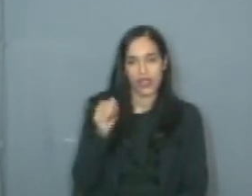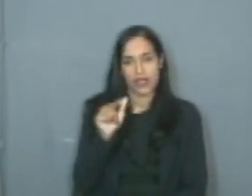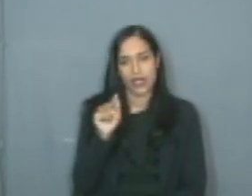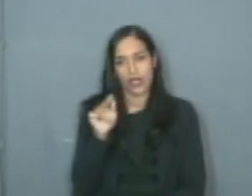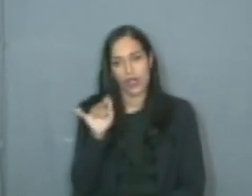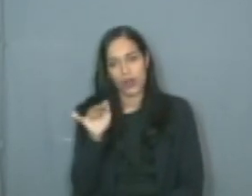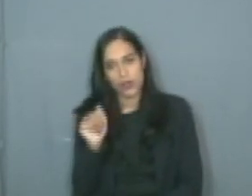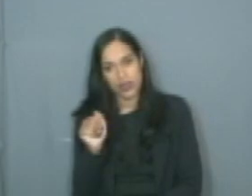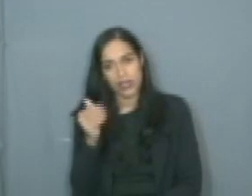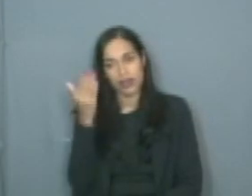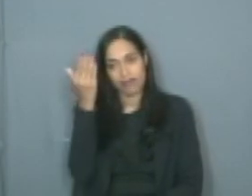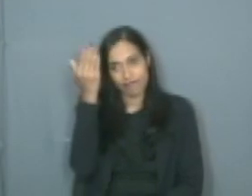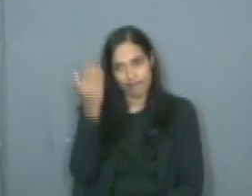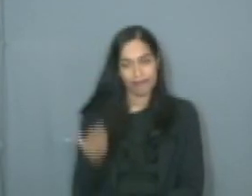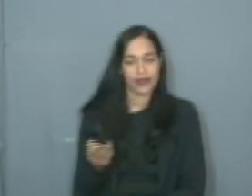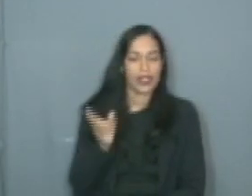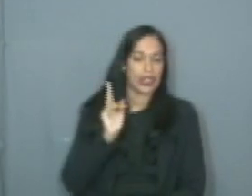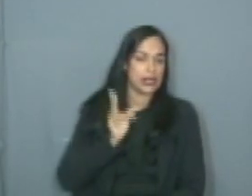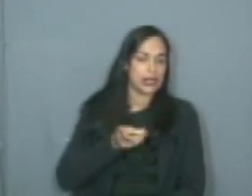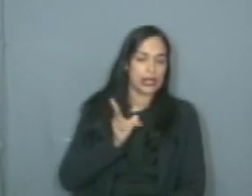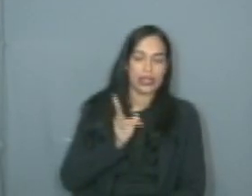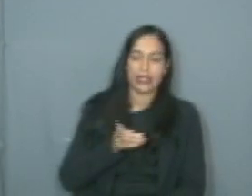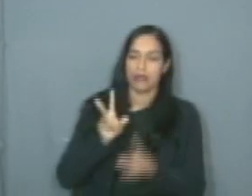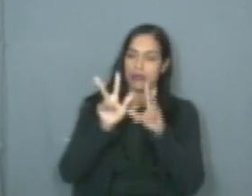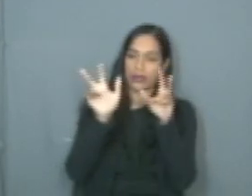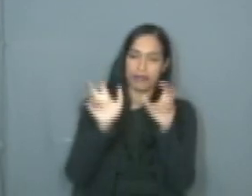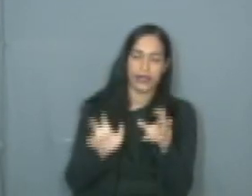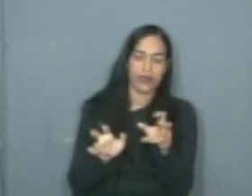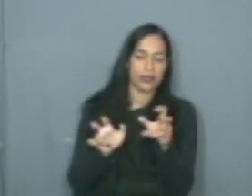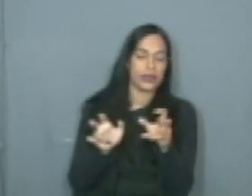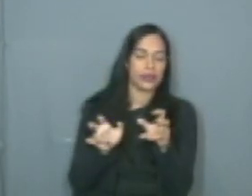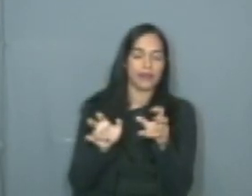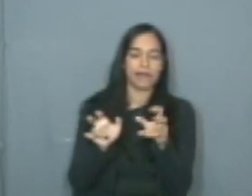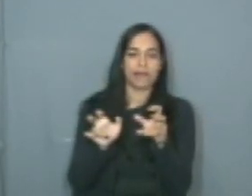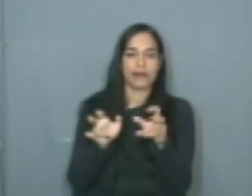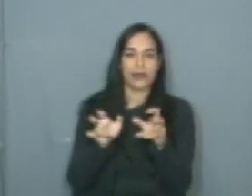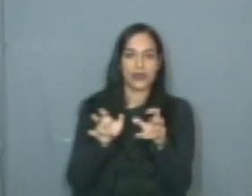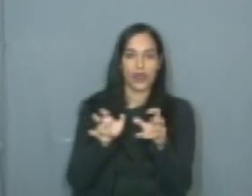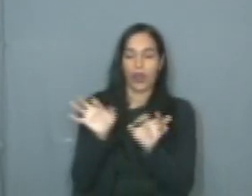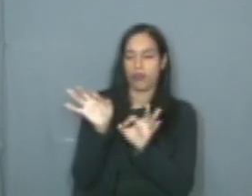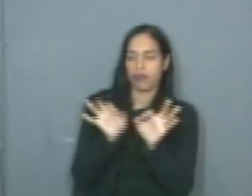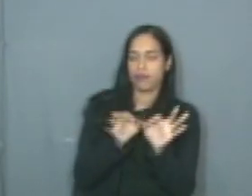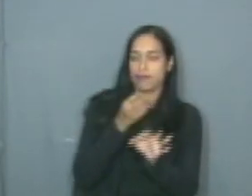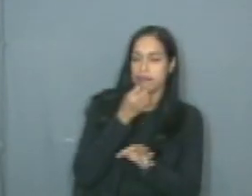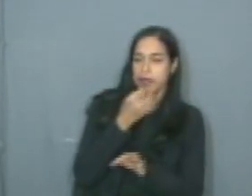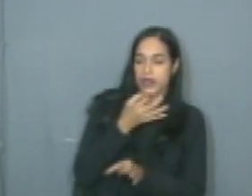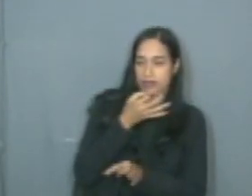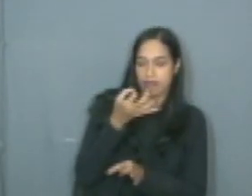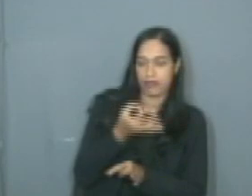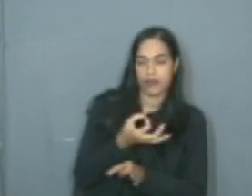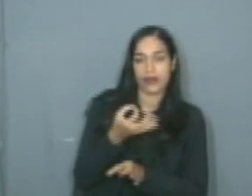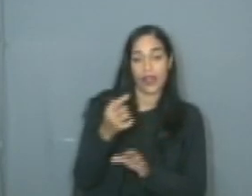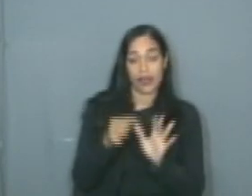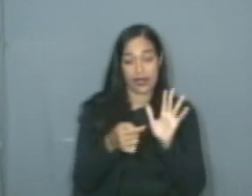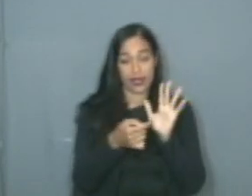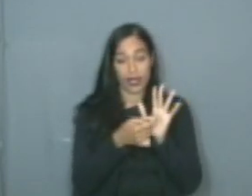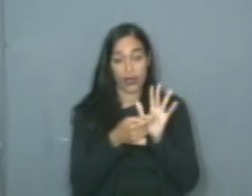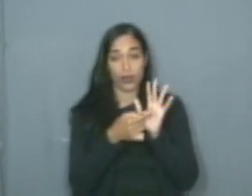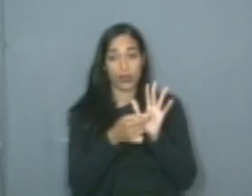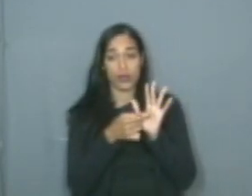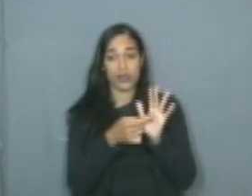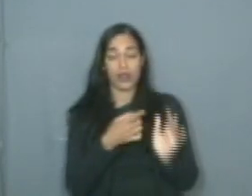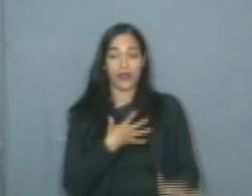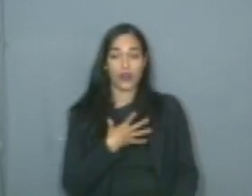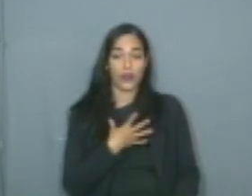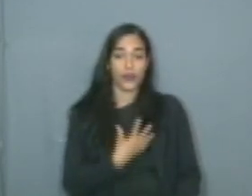que está encabeçando muito bem essa pauta do transporte inclusivo aqui. Essa denúncia eu recebi do